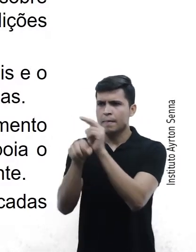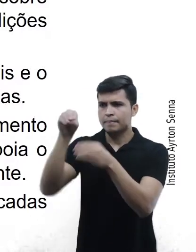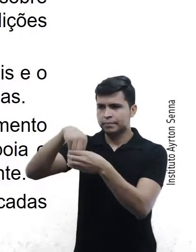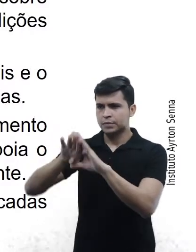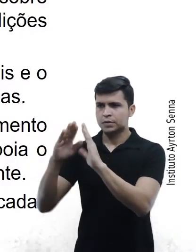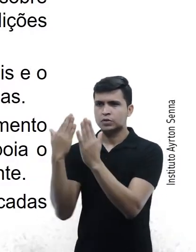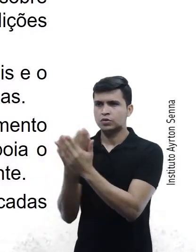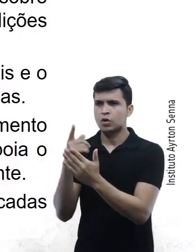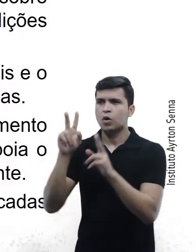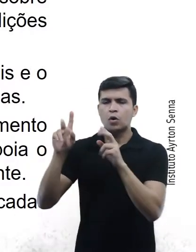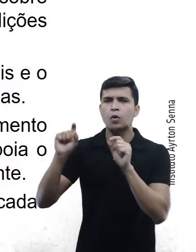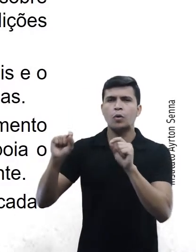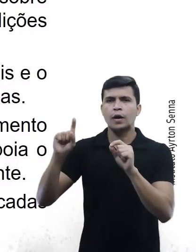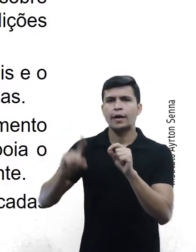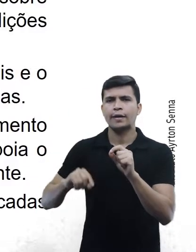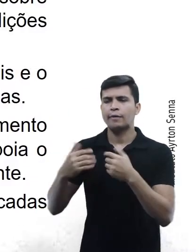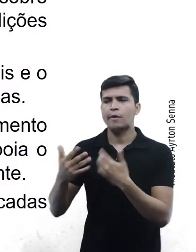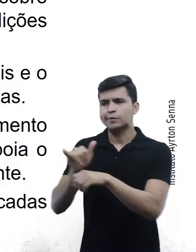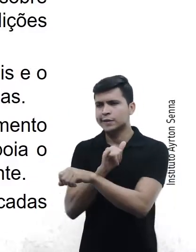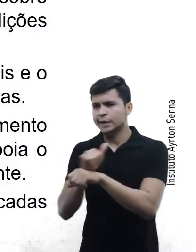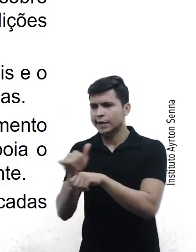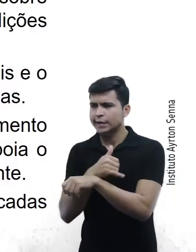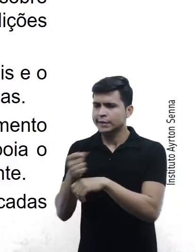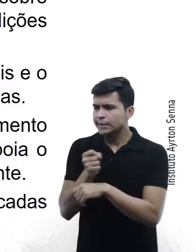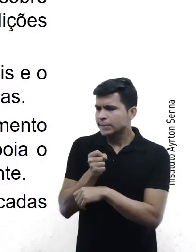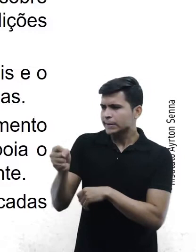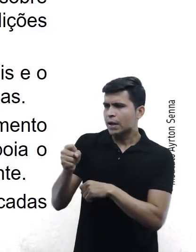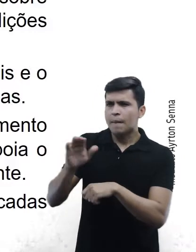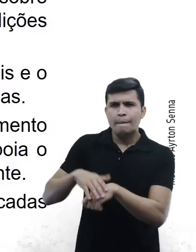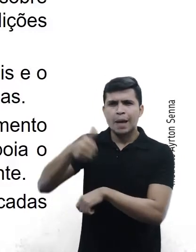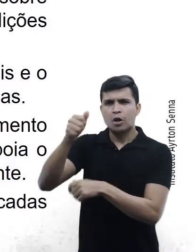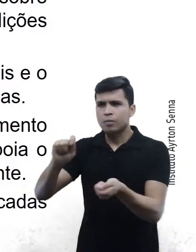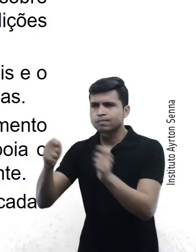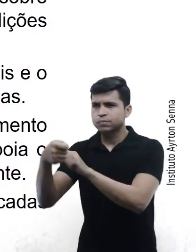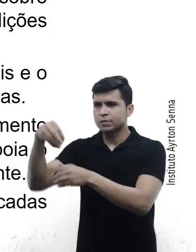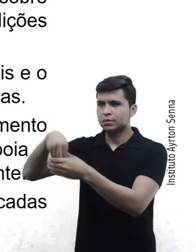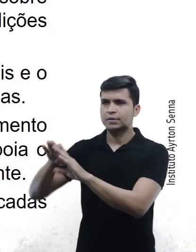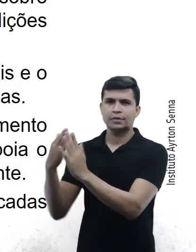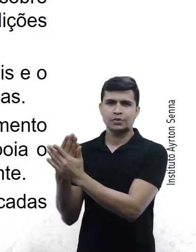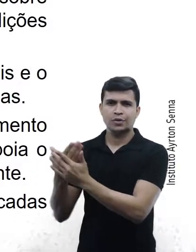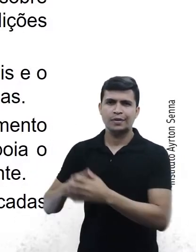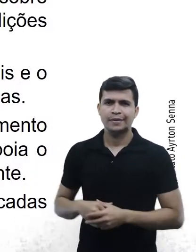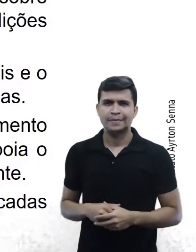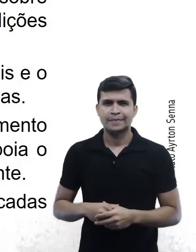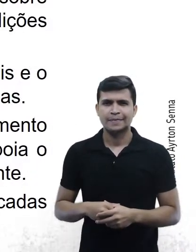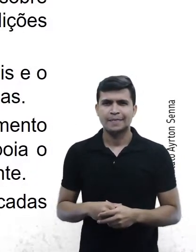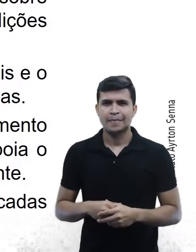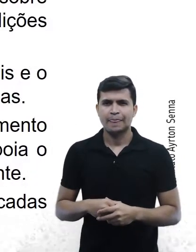para subsidiar decisões sobre quais estratégias e intervenções melhor se encaixam nas condições da